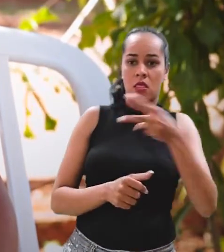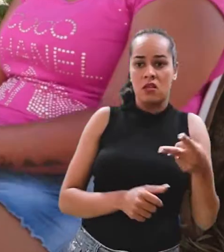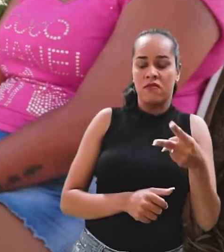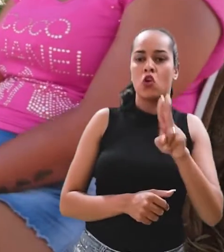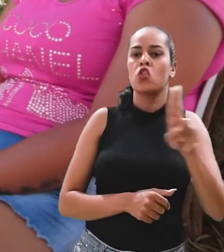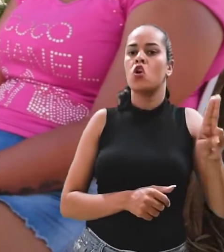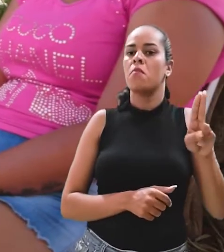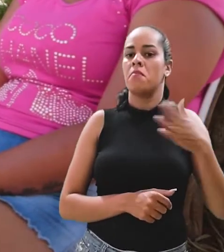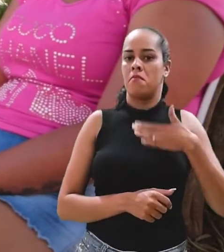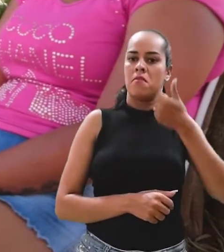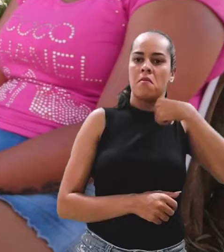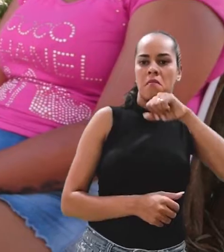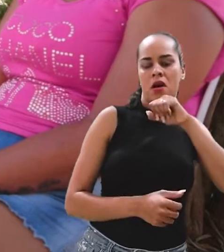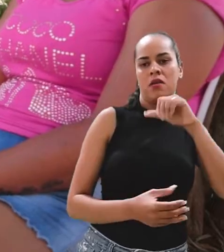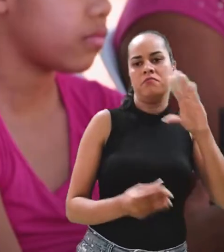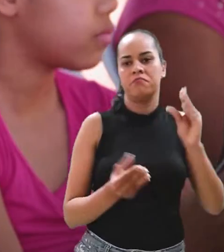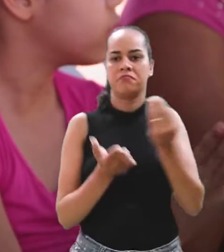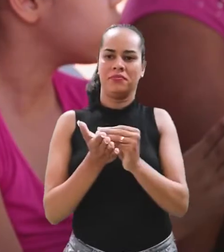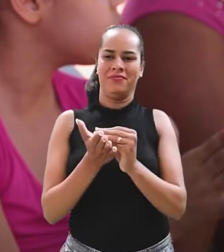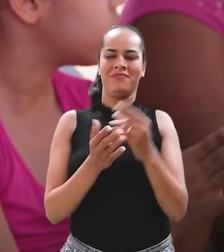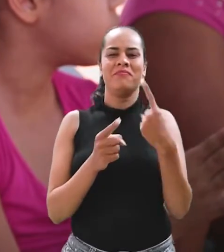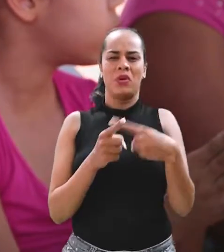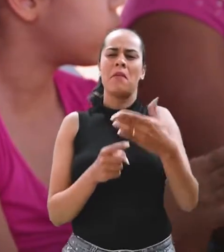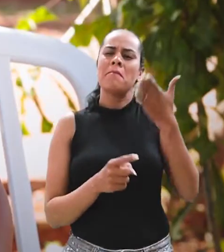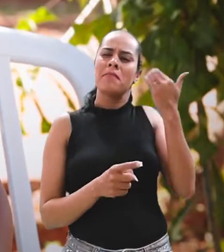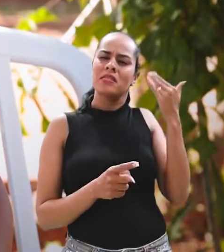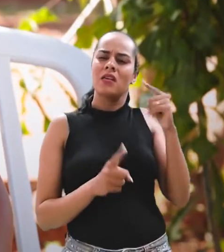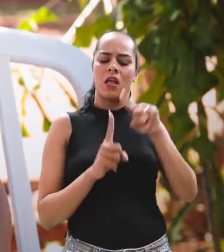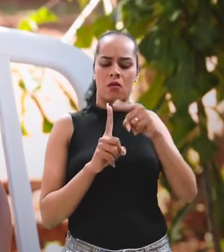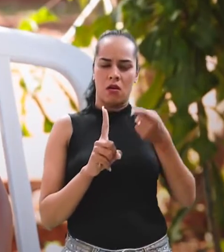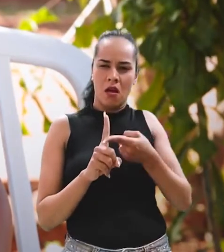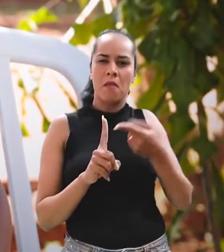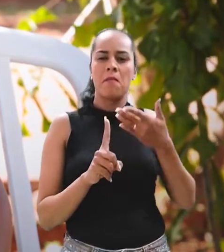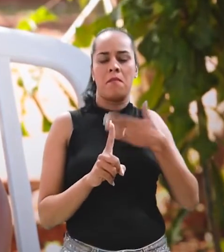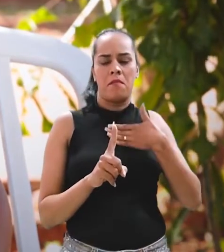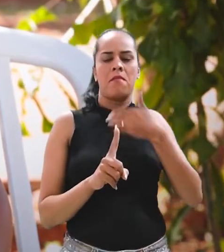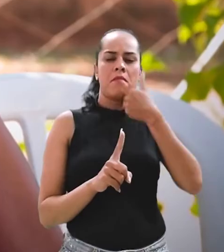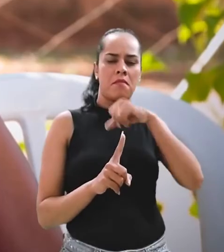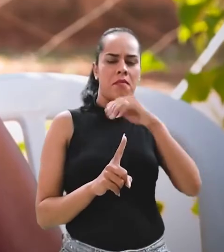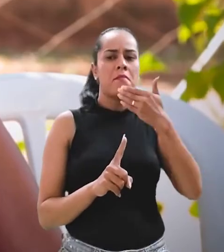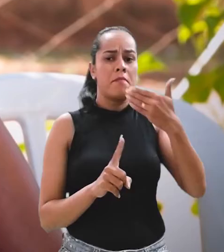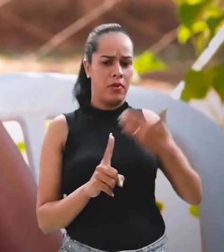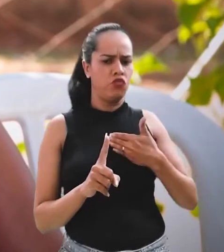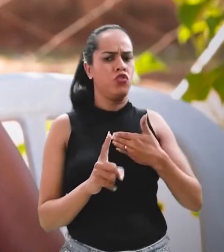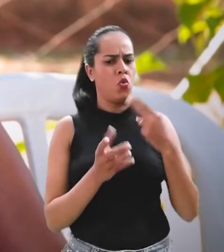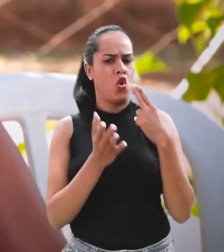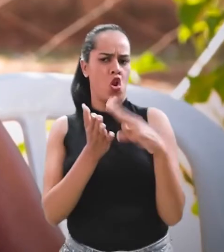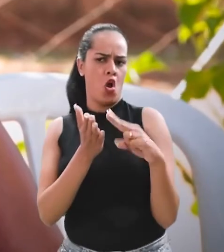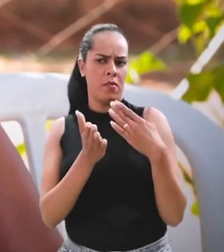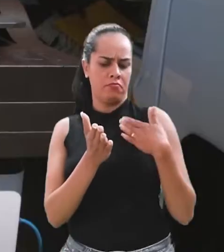mãe. Não, porque quando eu engravidei, automaticamente a minha mãe já me pediu, né, a guarda dela. Quando eu tava grávida, já